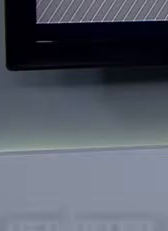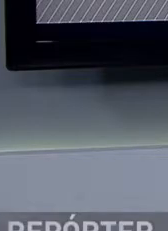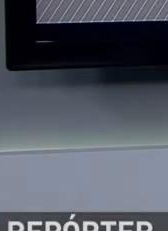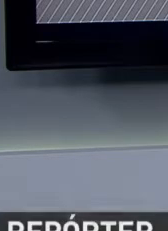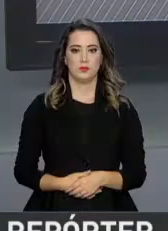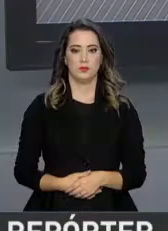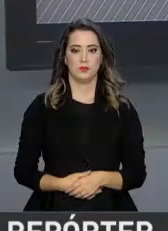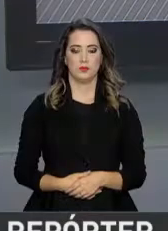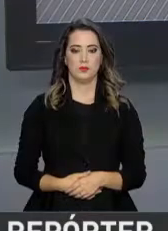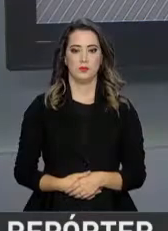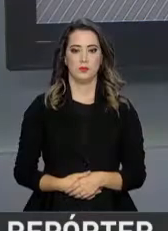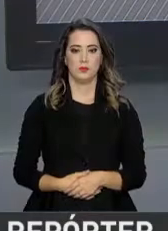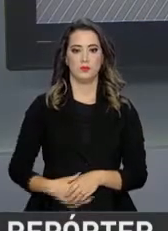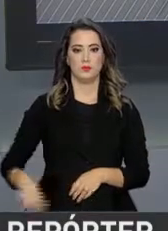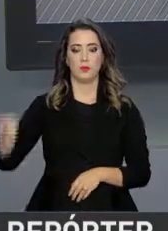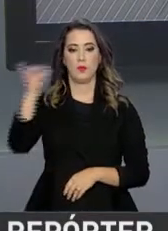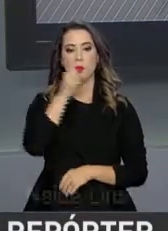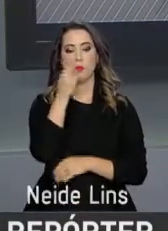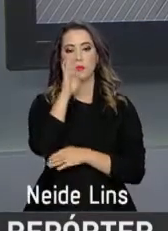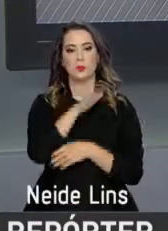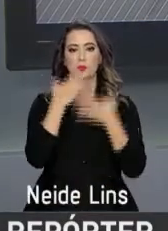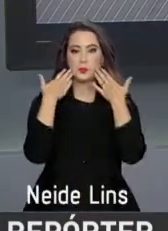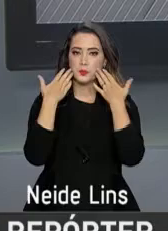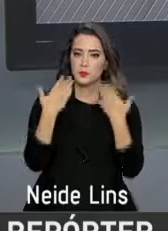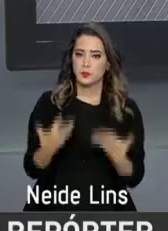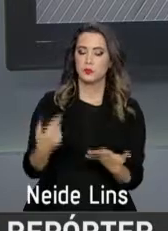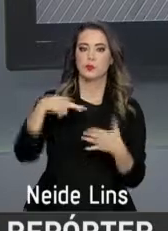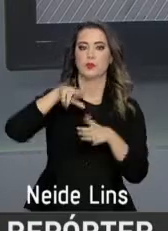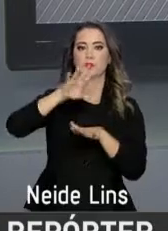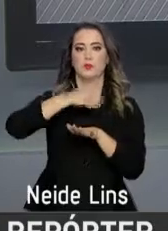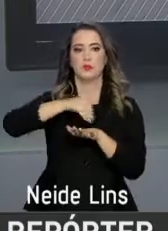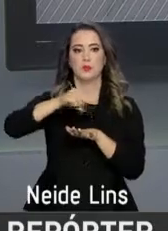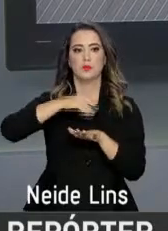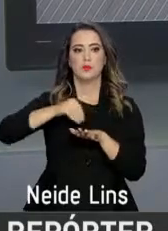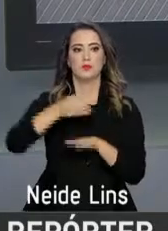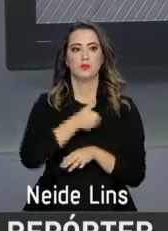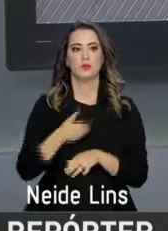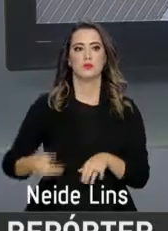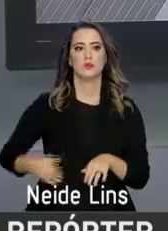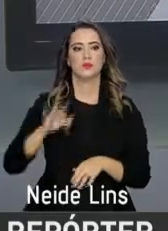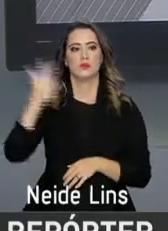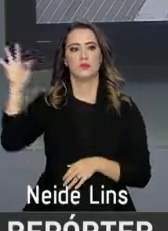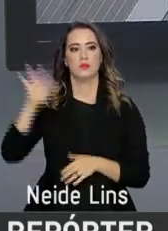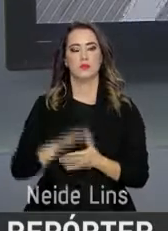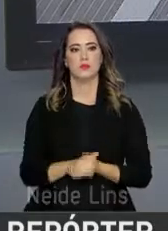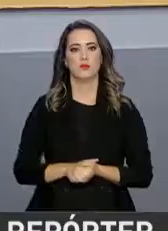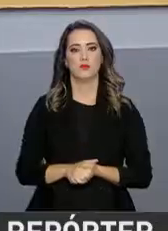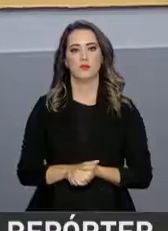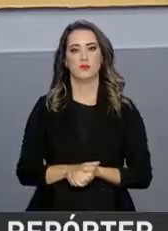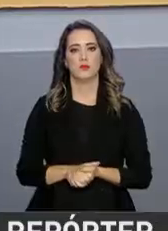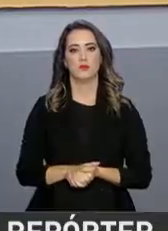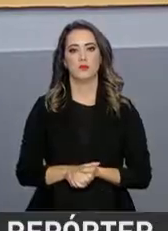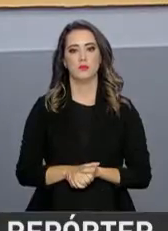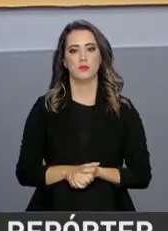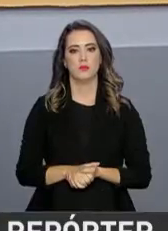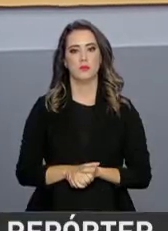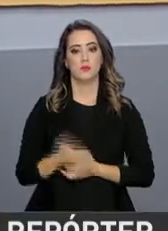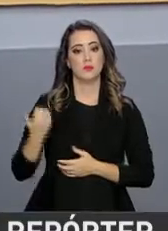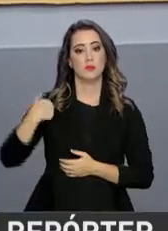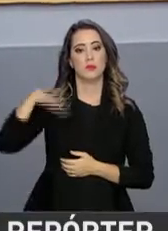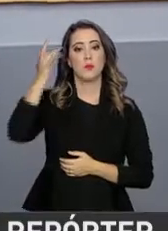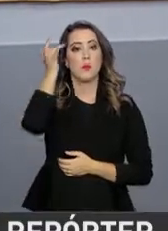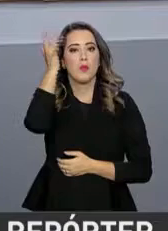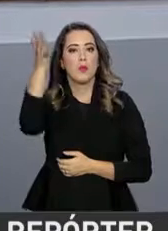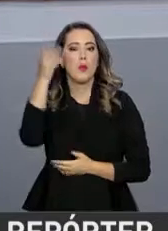olá muito boa tarde pra você começa agora o repórter nbr com as notícias do governo federal mais